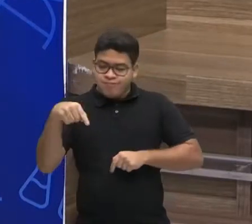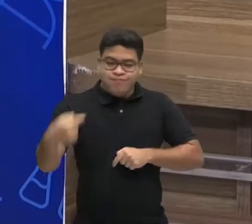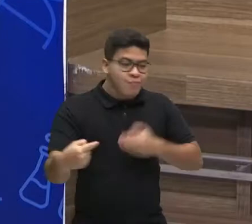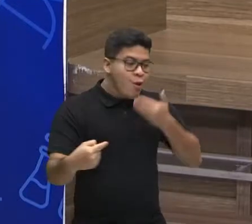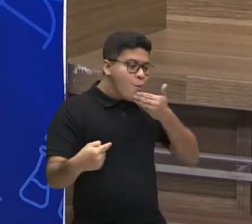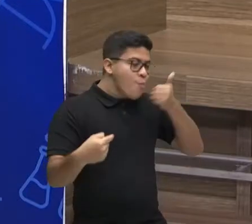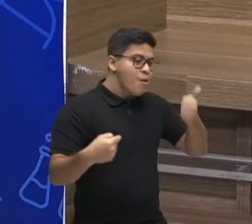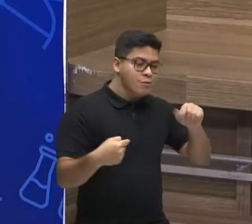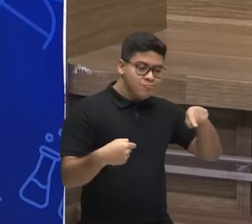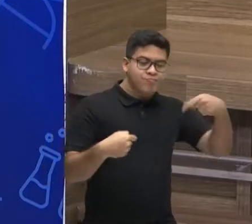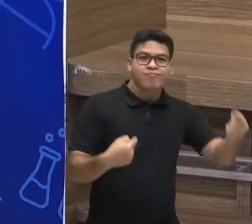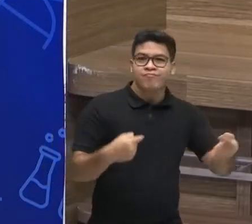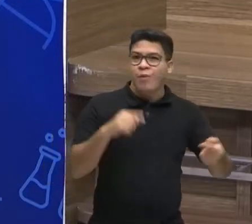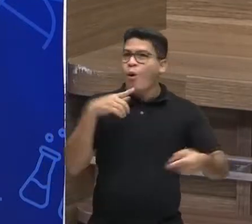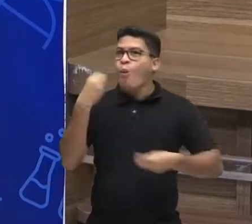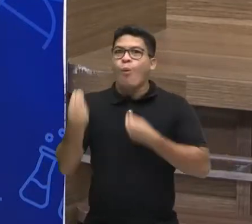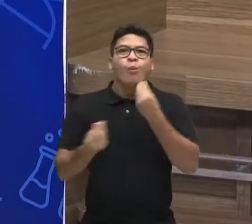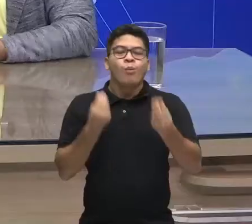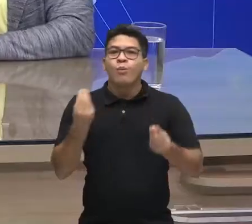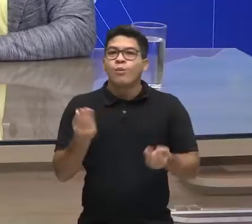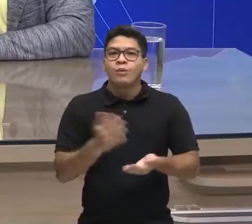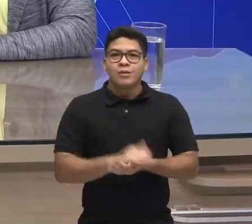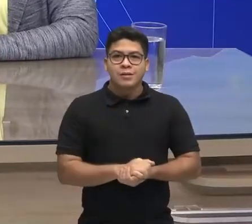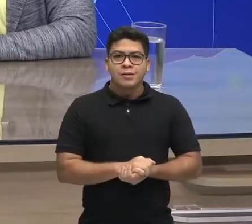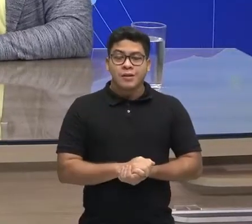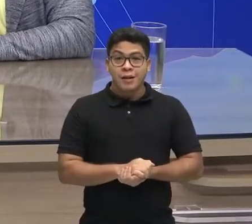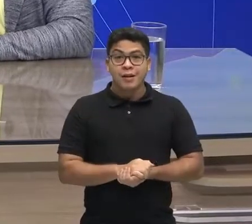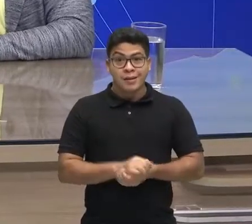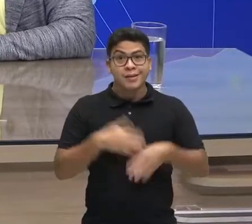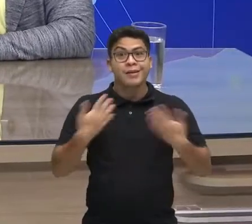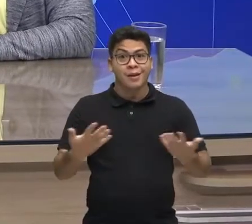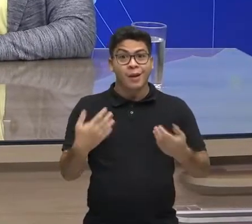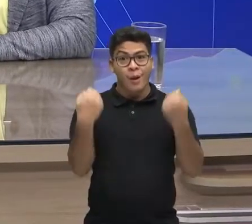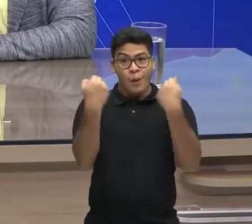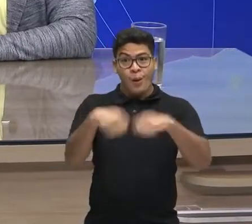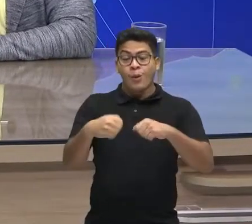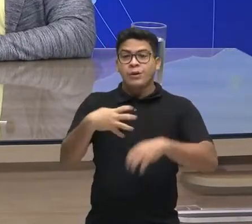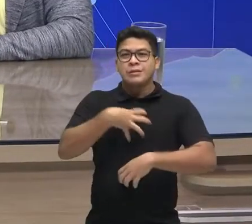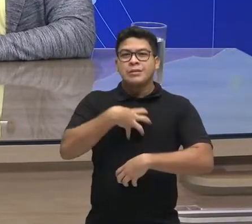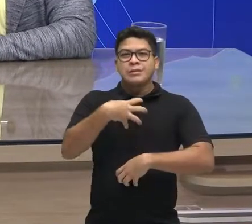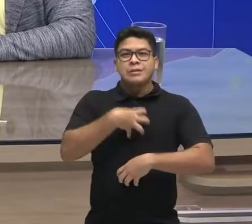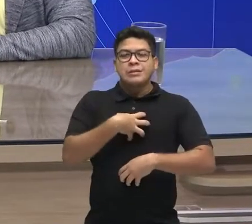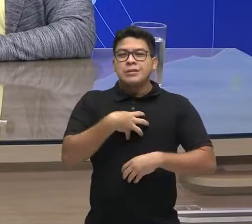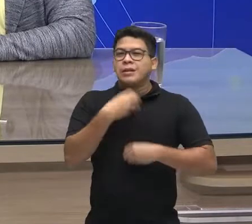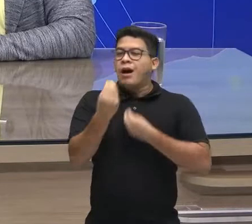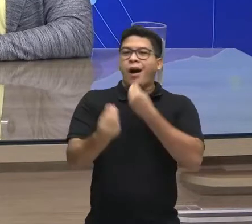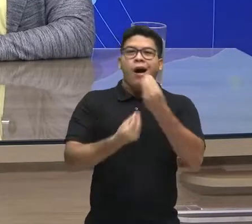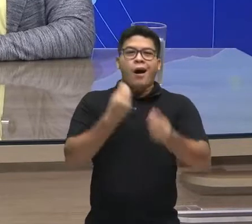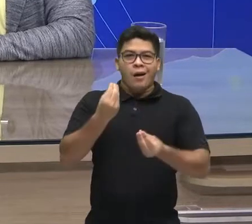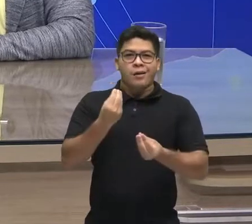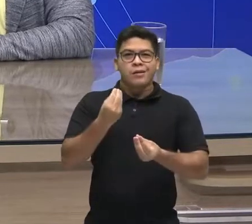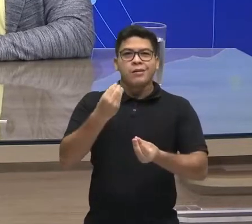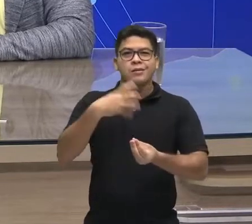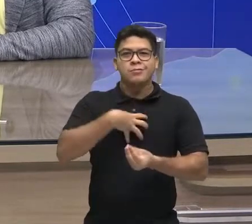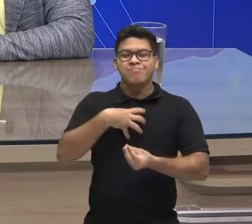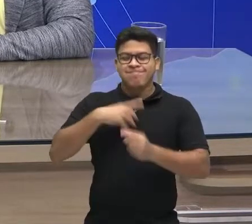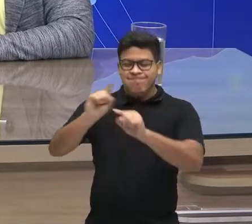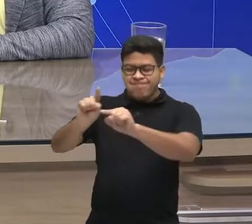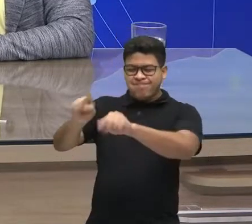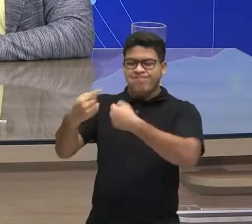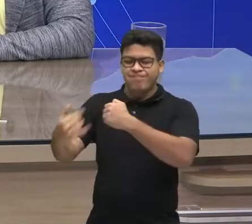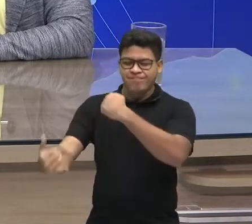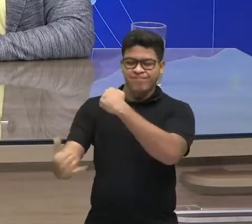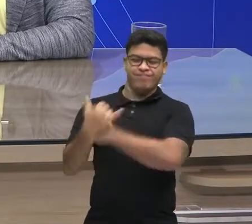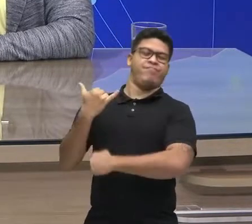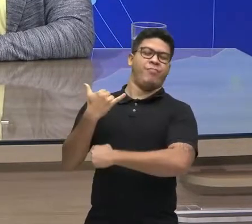telefone sem fio. O que a gente faz, né, Adriana? Exatamente. E o que a gente faz com esse sentimento de se sentir traído também, né? Que é